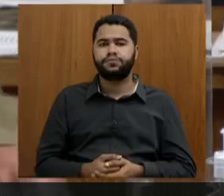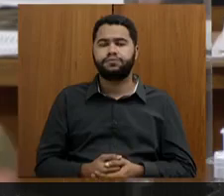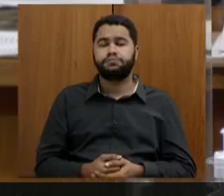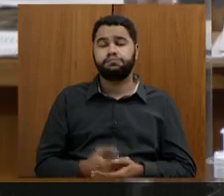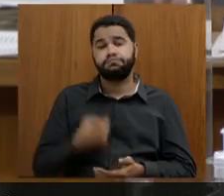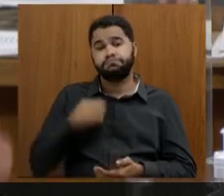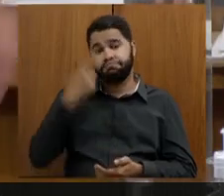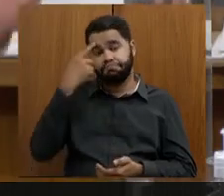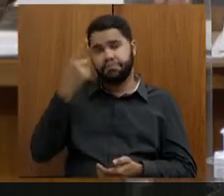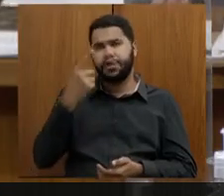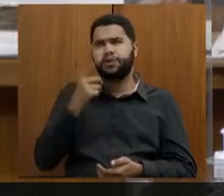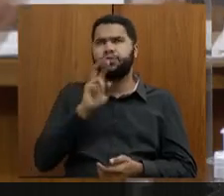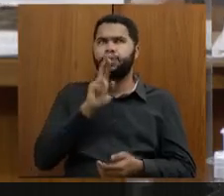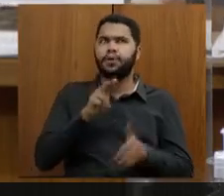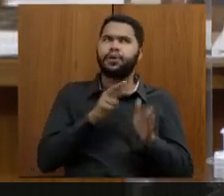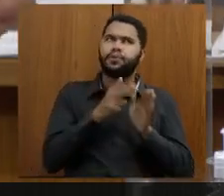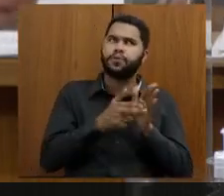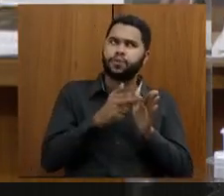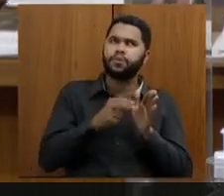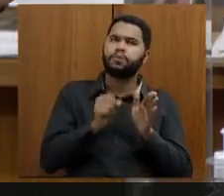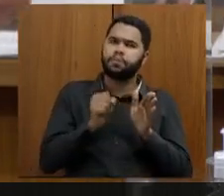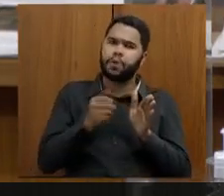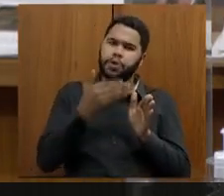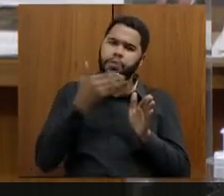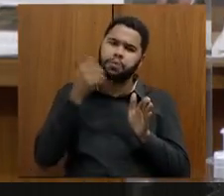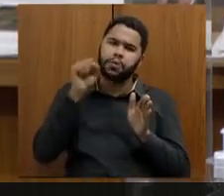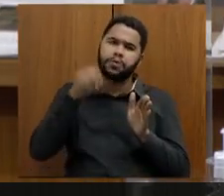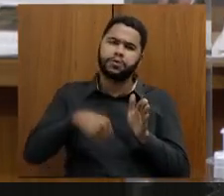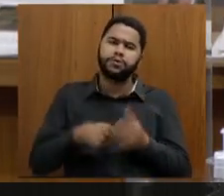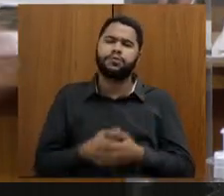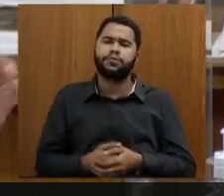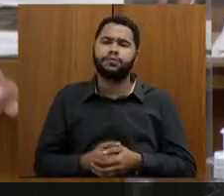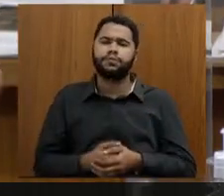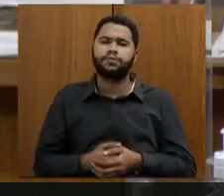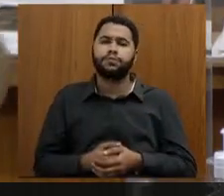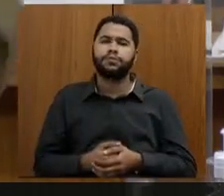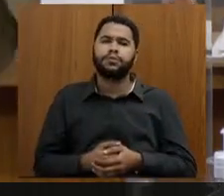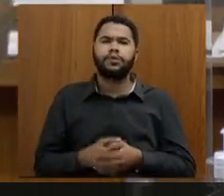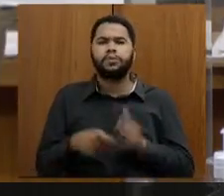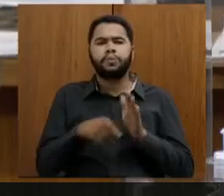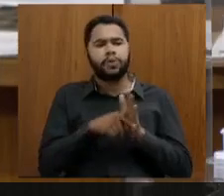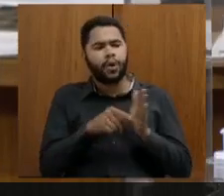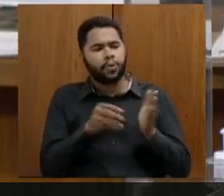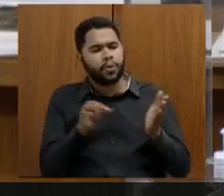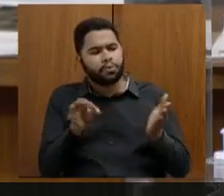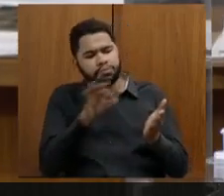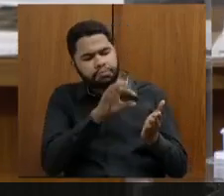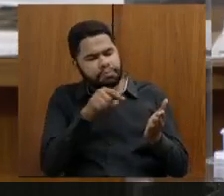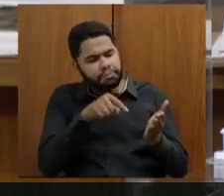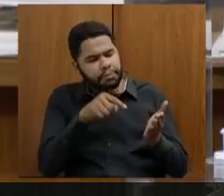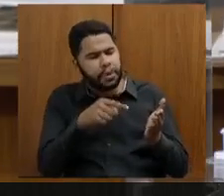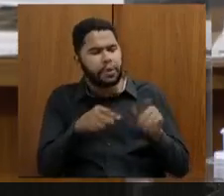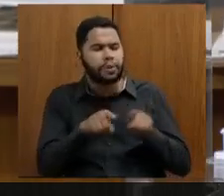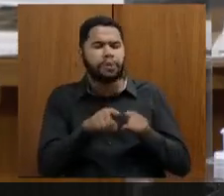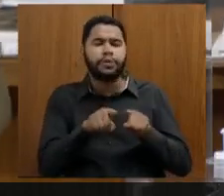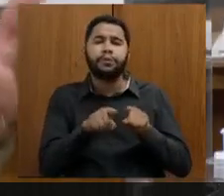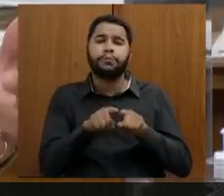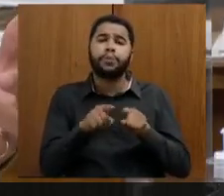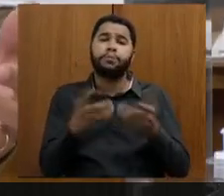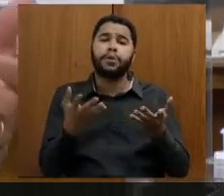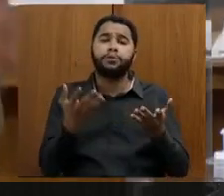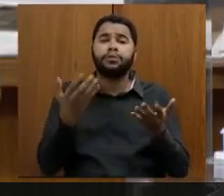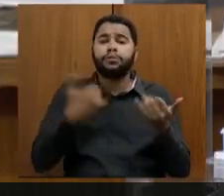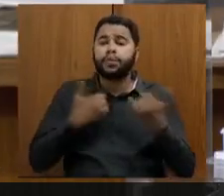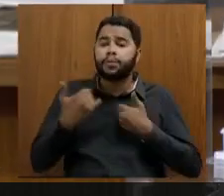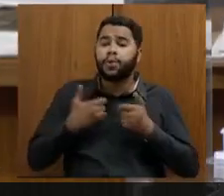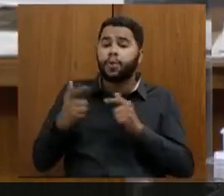eu acho que é isso mesmo eu falei da sua roupa eu acho que a gente pode melhorar sim né não tô aqui fora então por um ponto de mas eu preciso ser